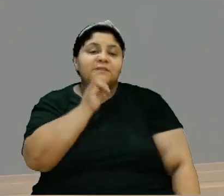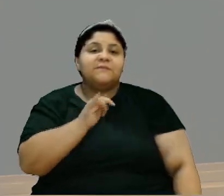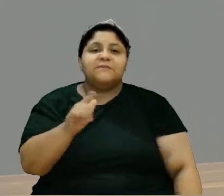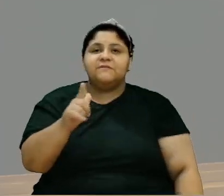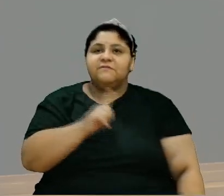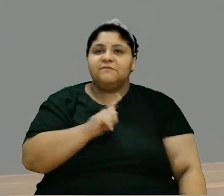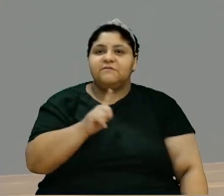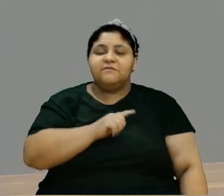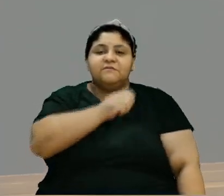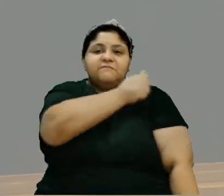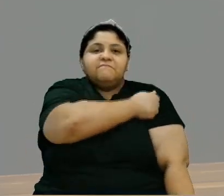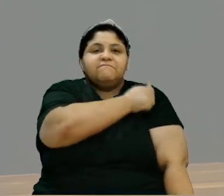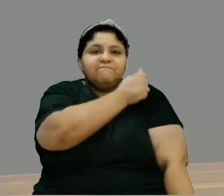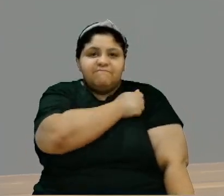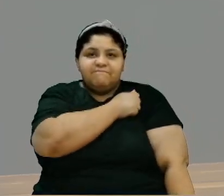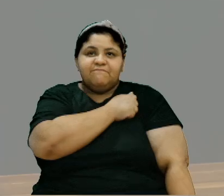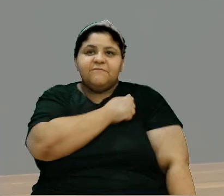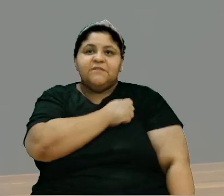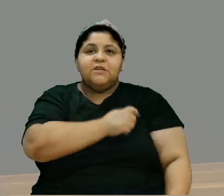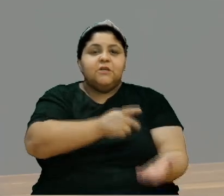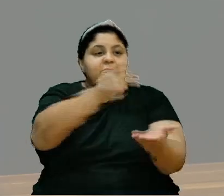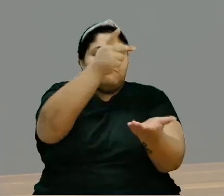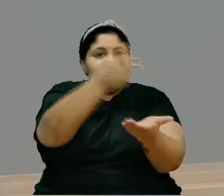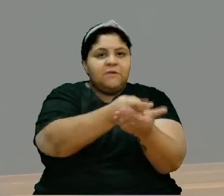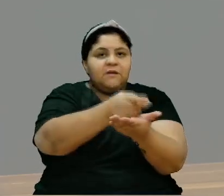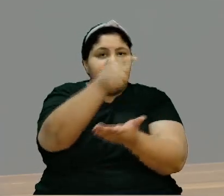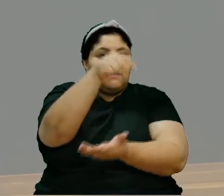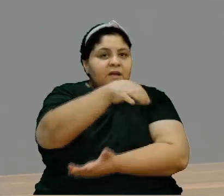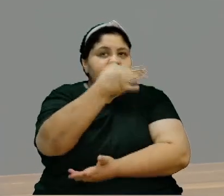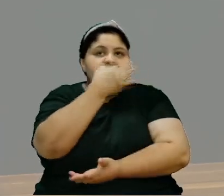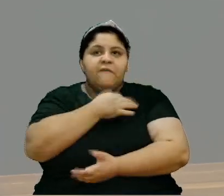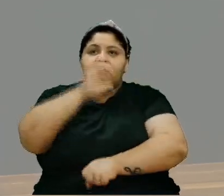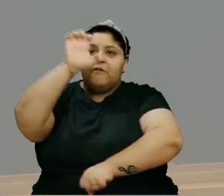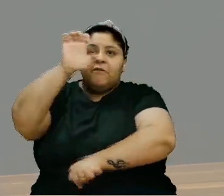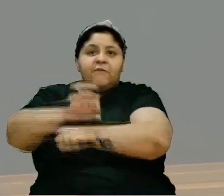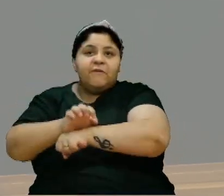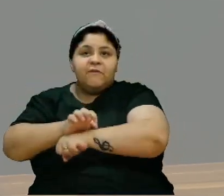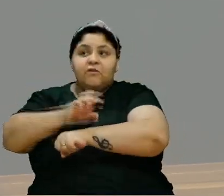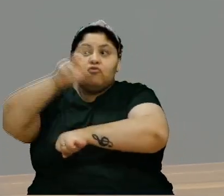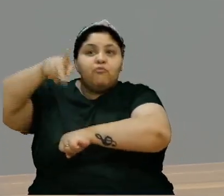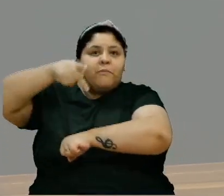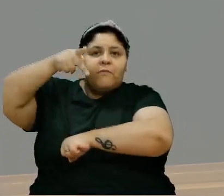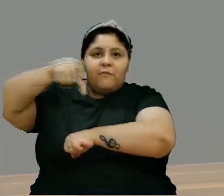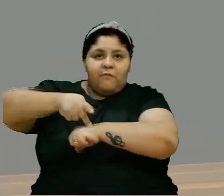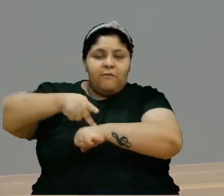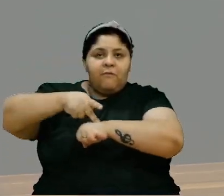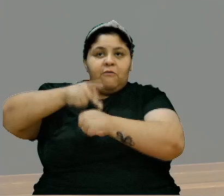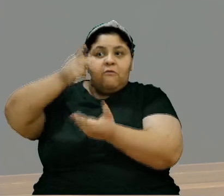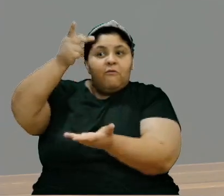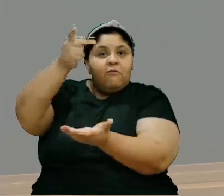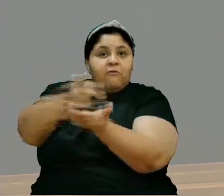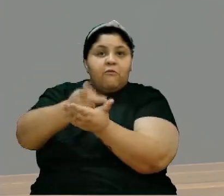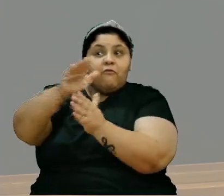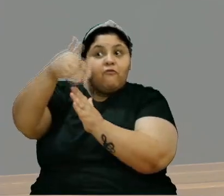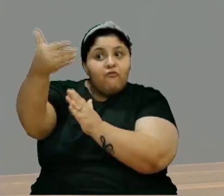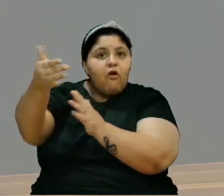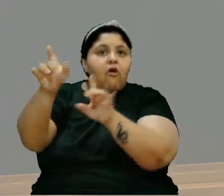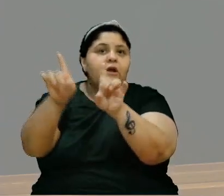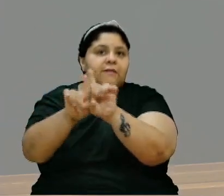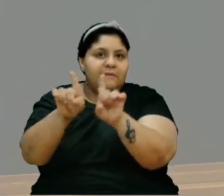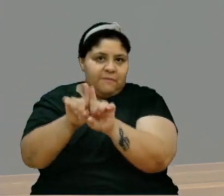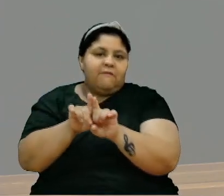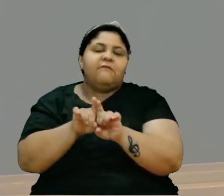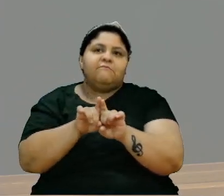temos de estudantes que foram premiados, tanto aqui como no estado, como no país, foram premiados até fora do